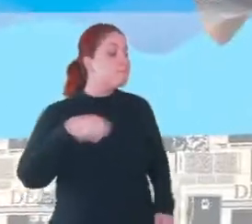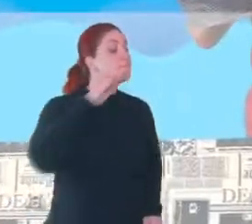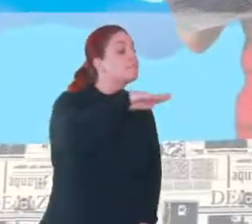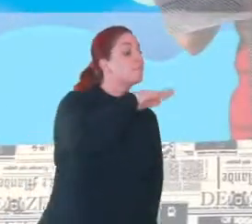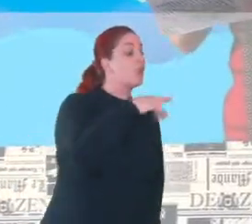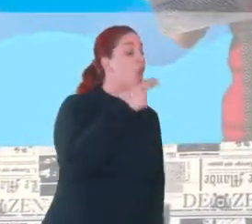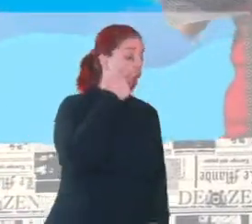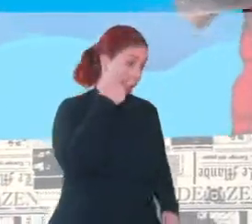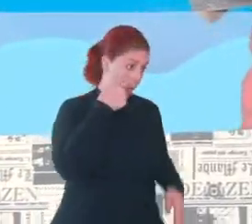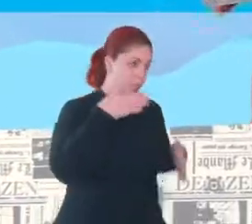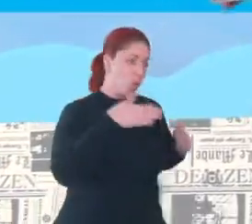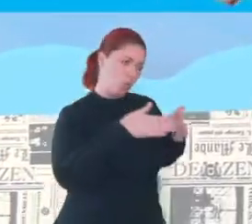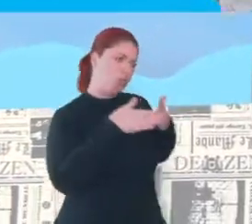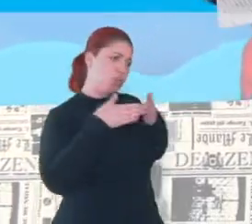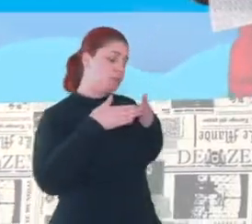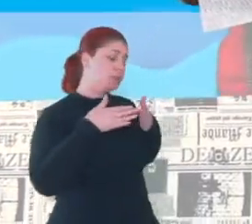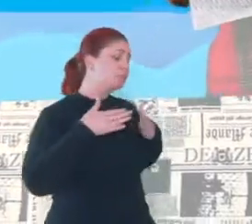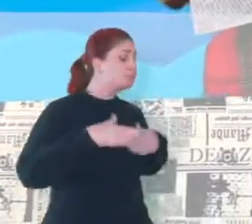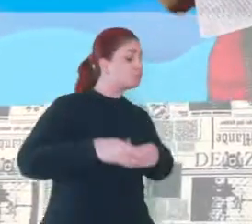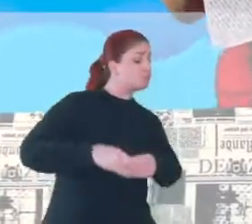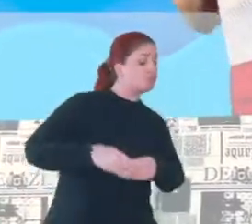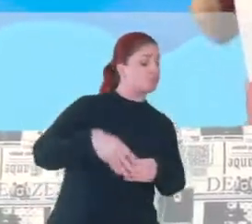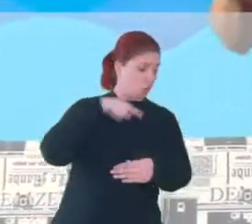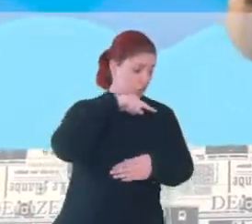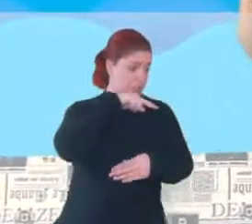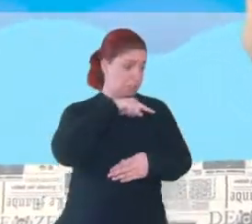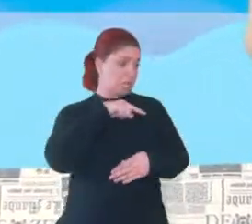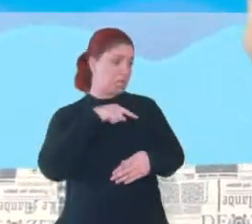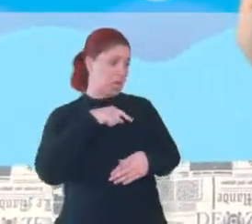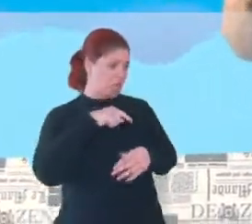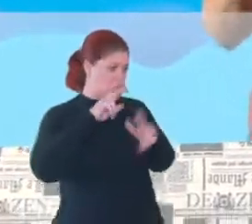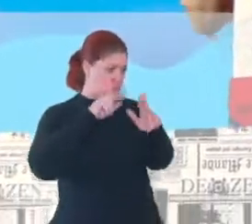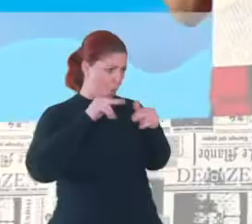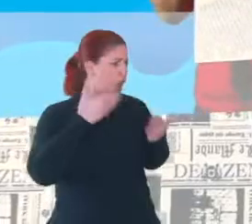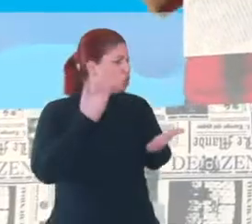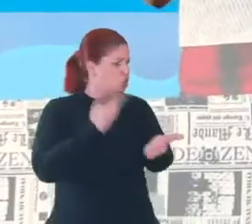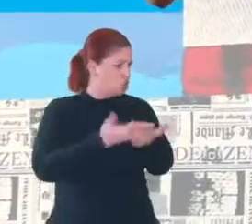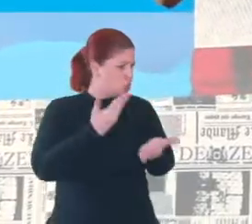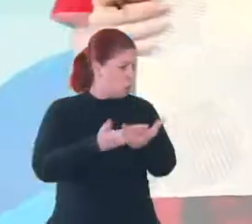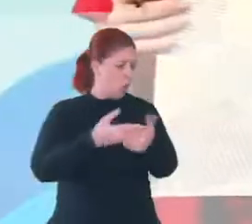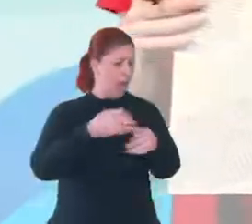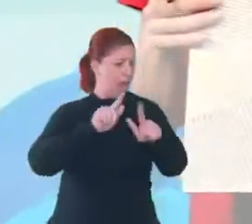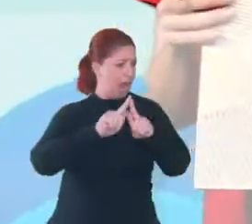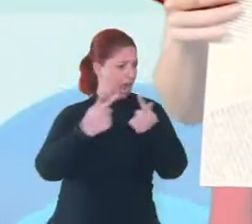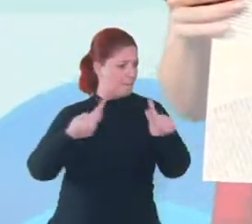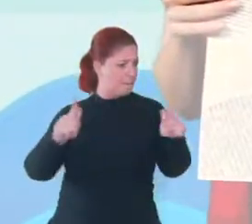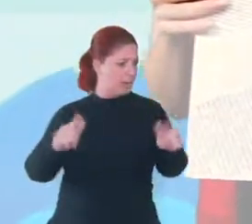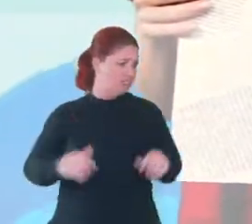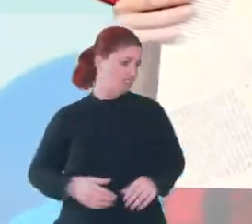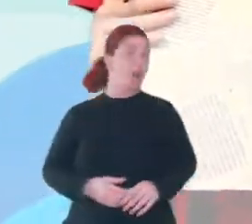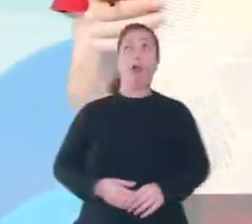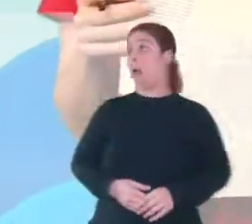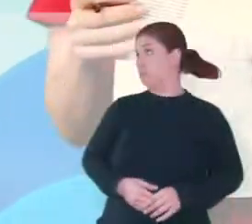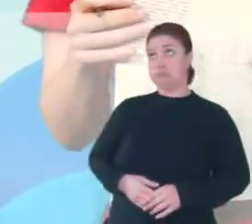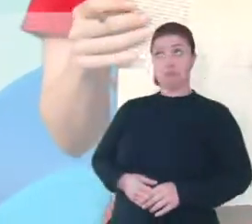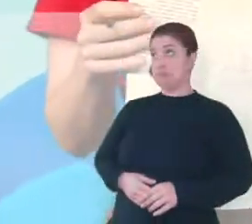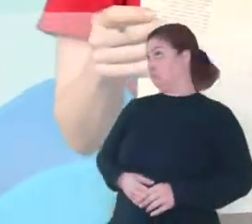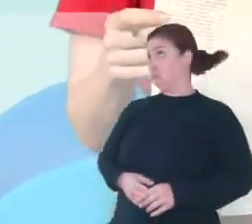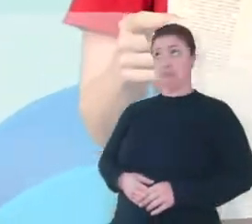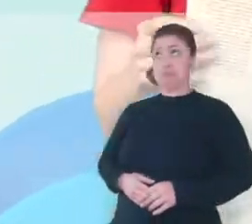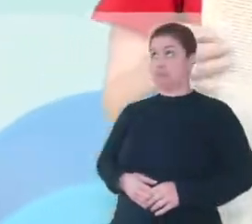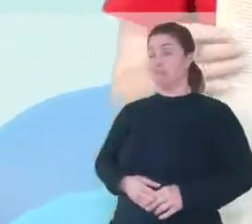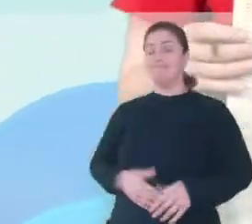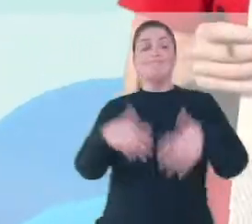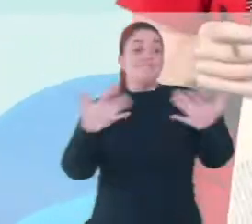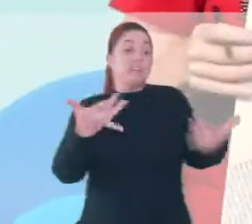Com licença, senhor. É, por um acaso, o senhor nunca estudou gramática? Não. Oh, que